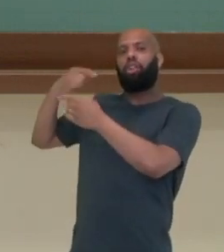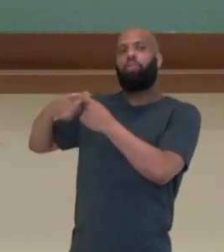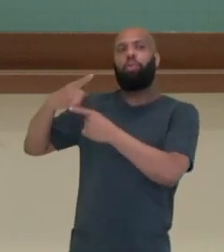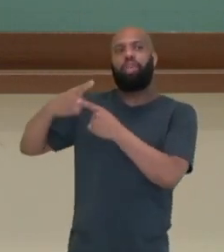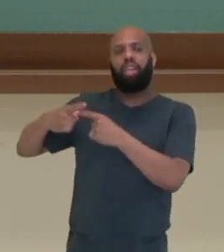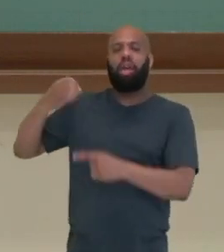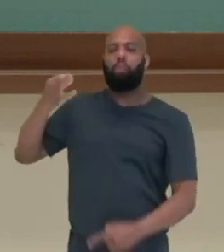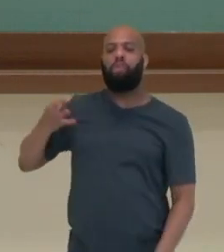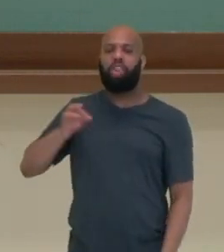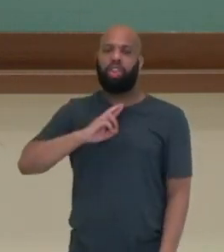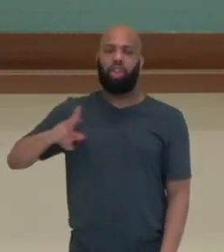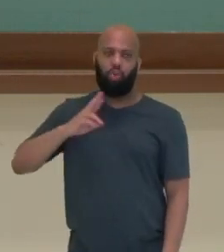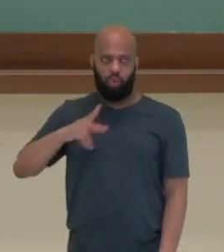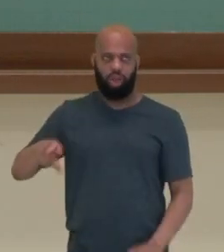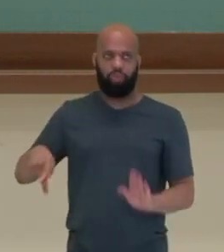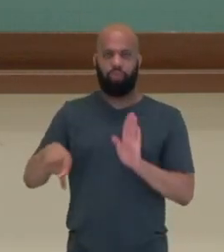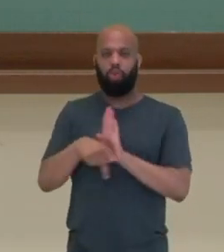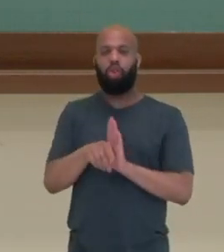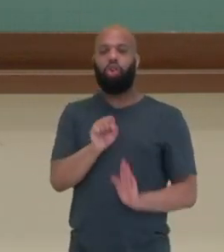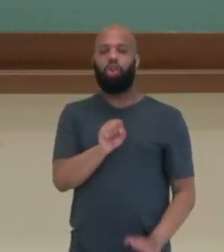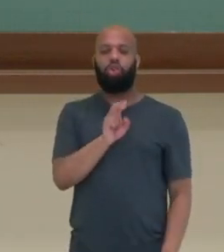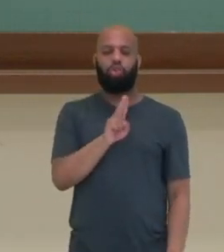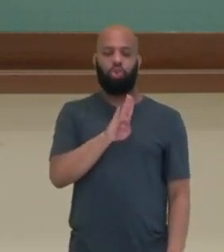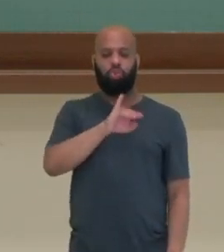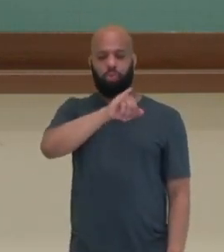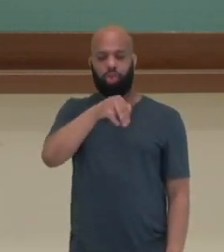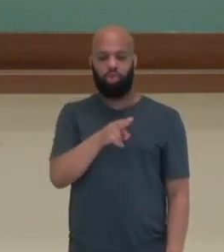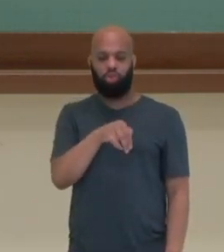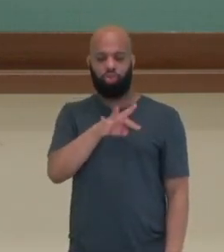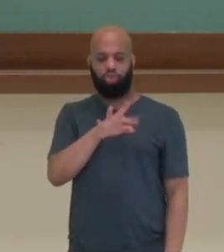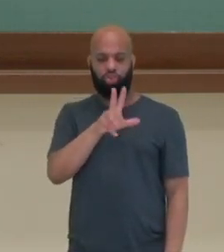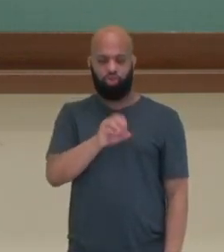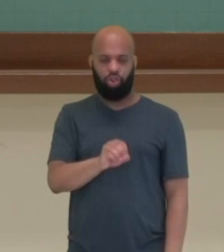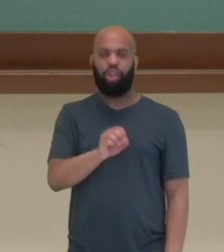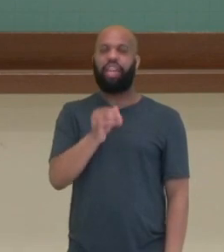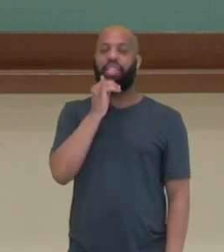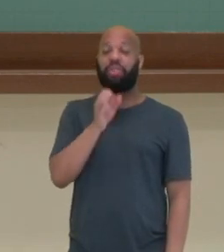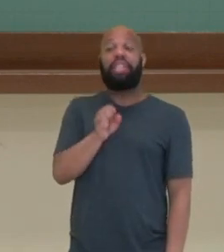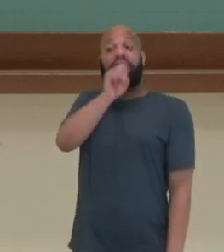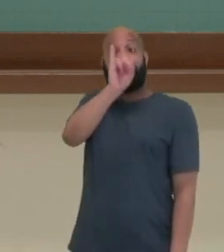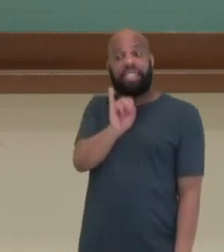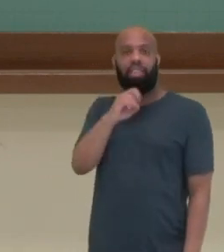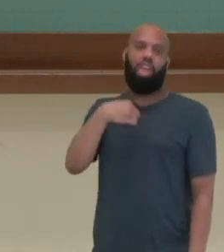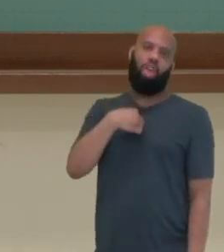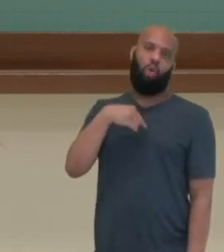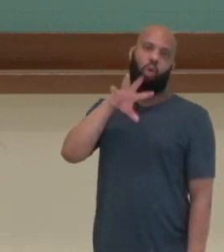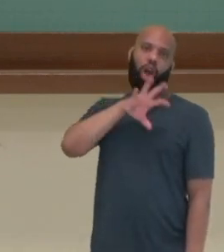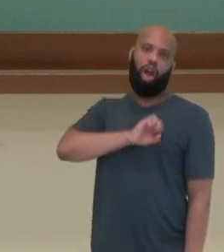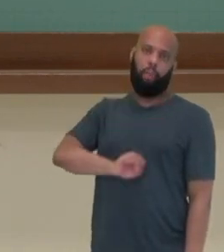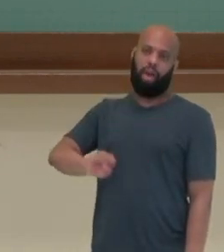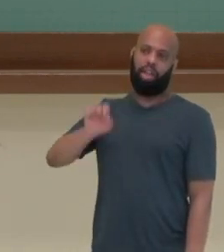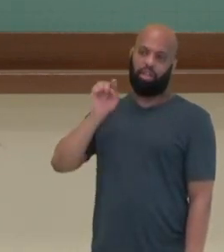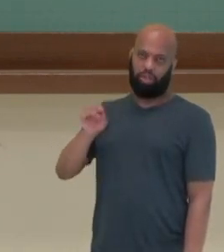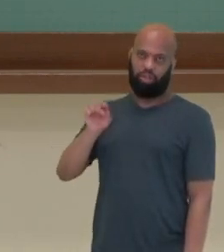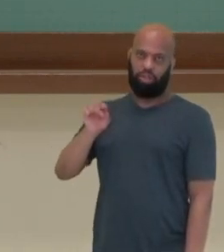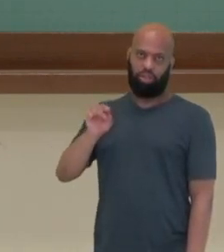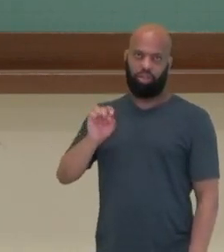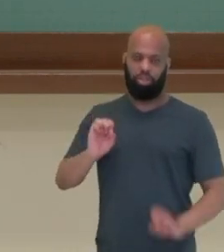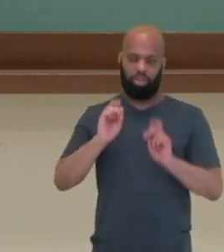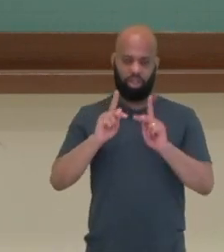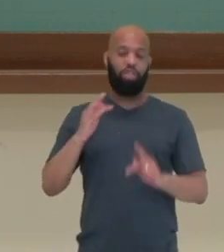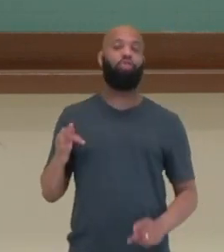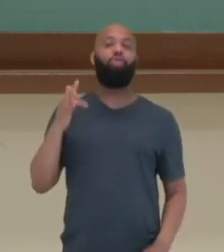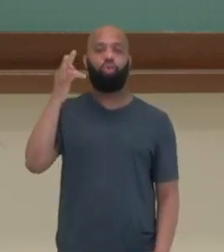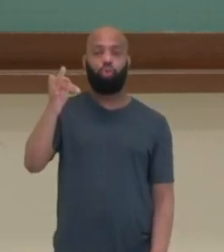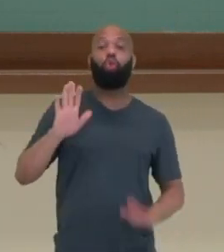do subjuntivo. Então eu posso dizer se eu amasse, por exemplo, né? No futuro seria